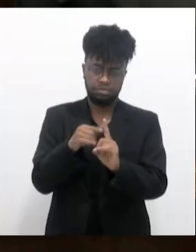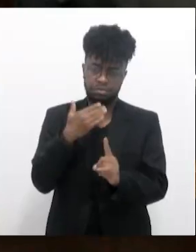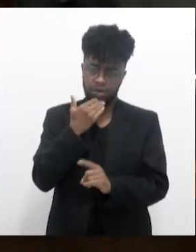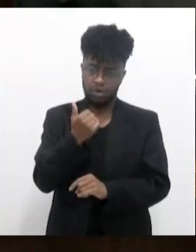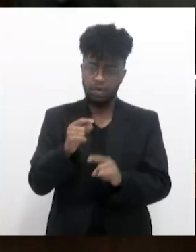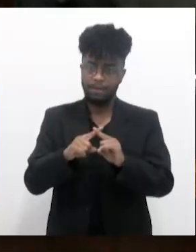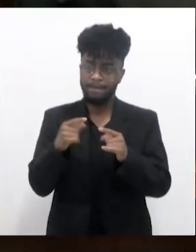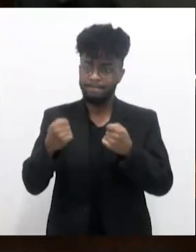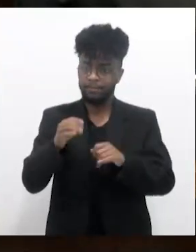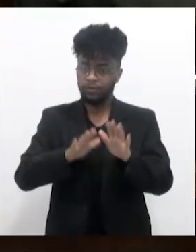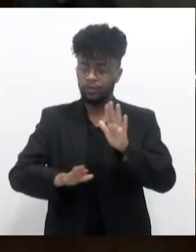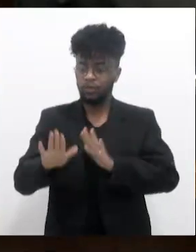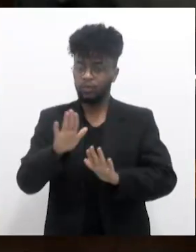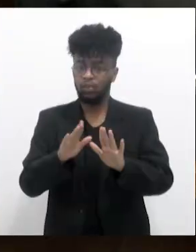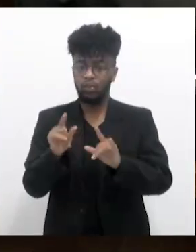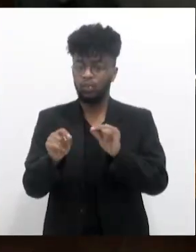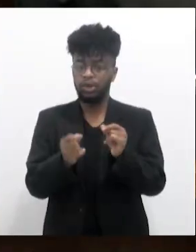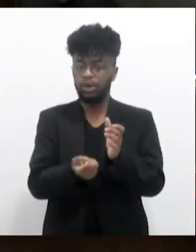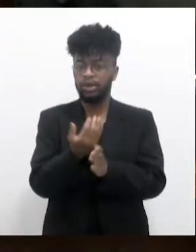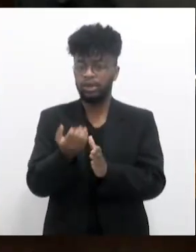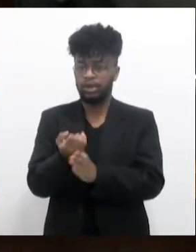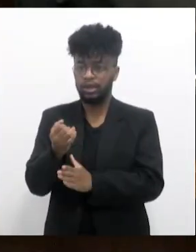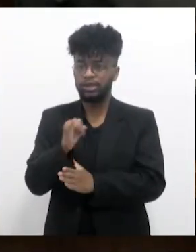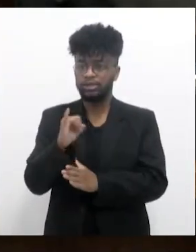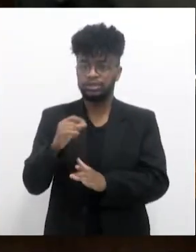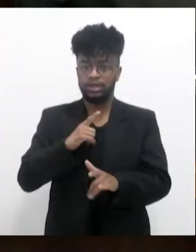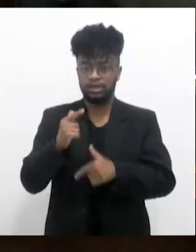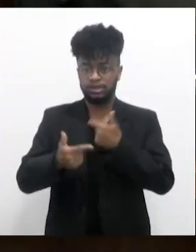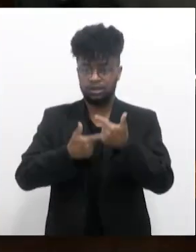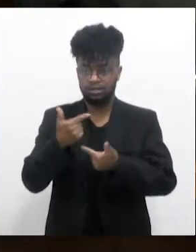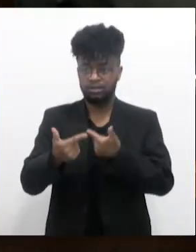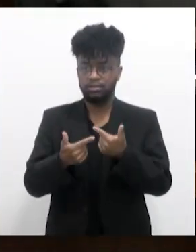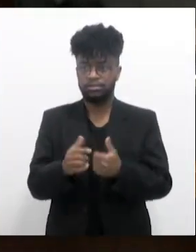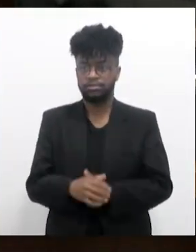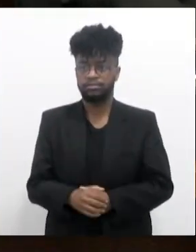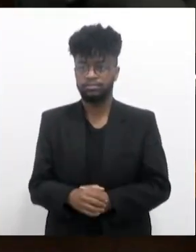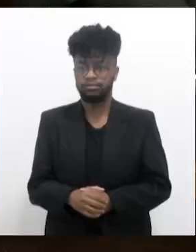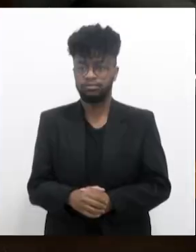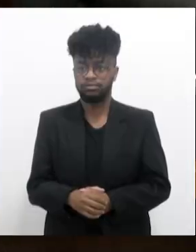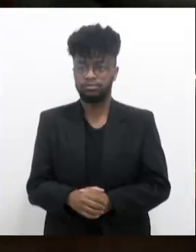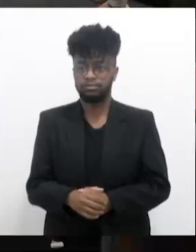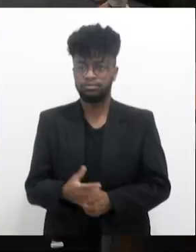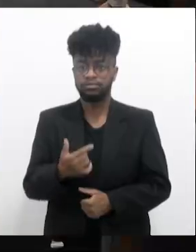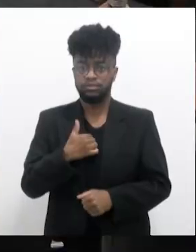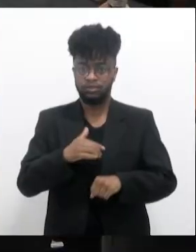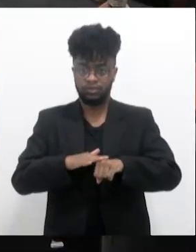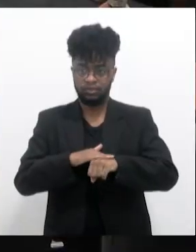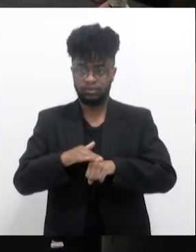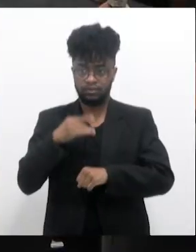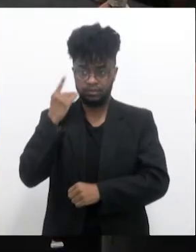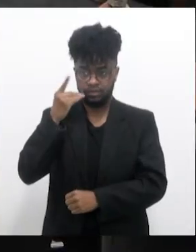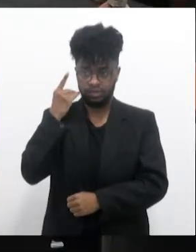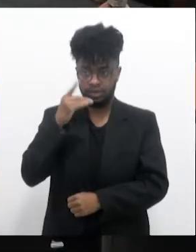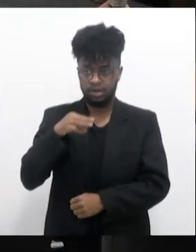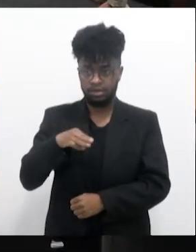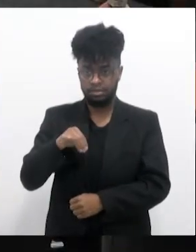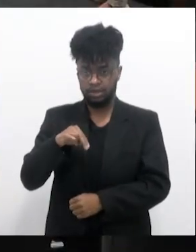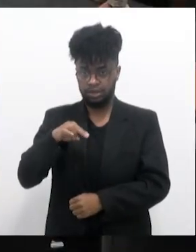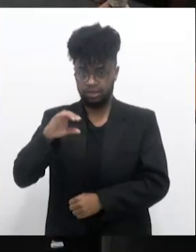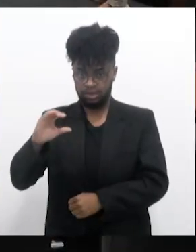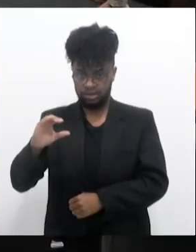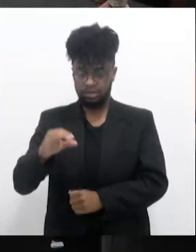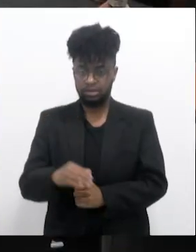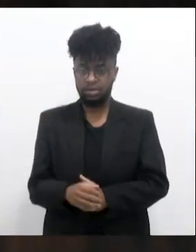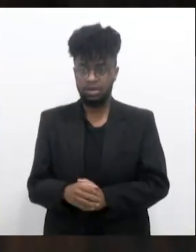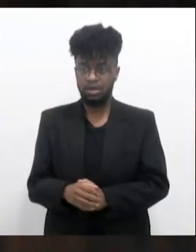mas a gente precisa ter cuidado com quem produz, com quem gera emprego, quem gera renda na nossa cidade. Eu estava conversando isso com o deputado Carlos Mink,